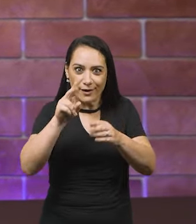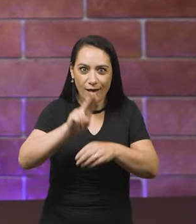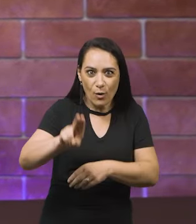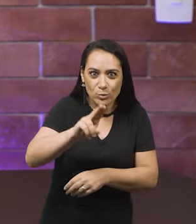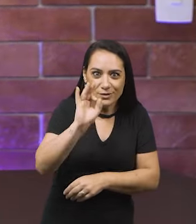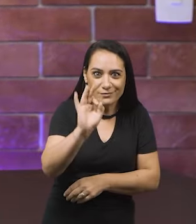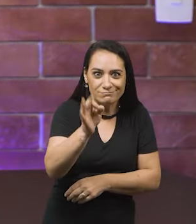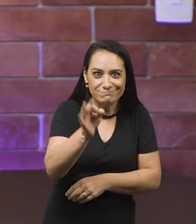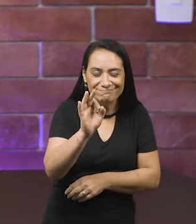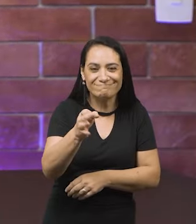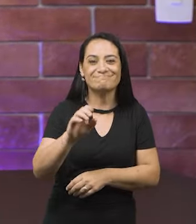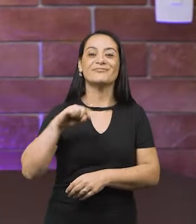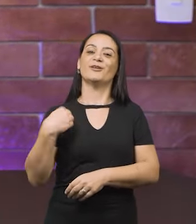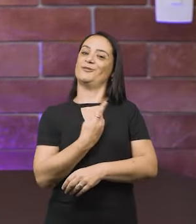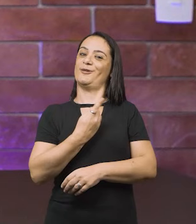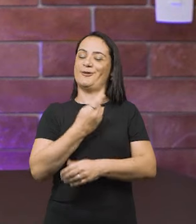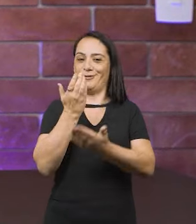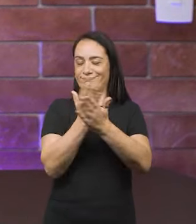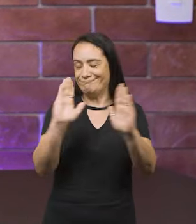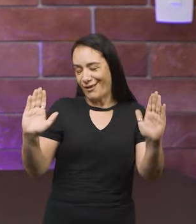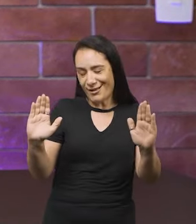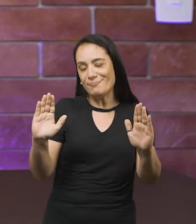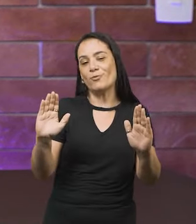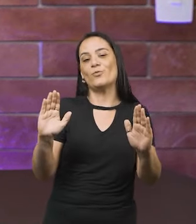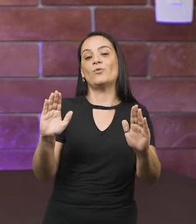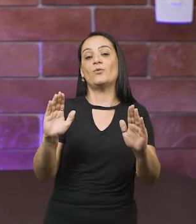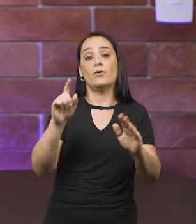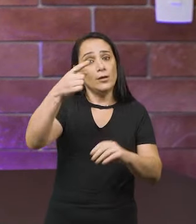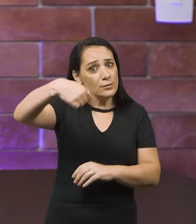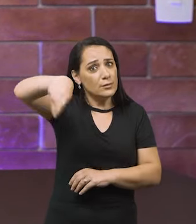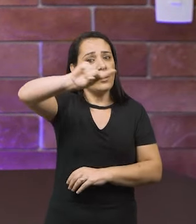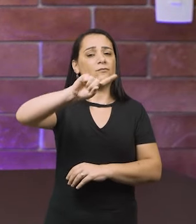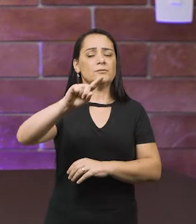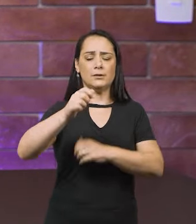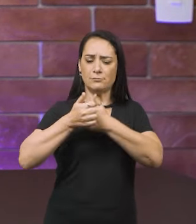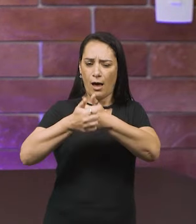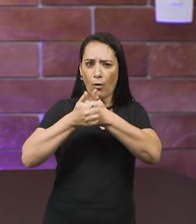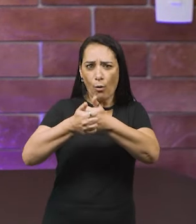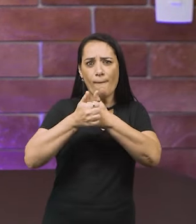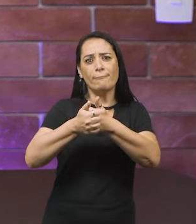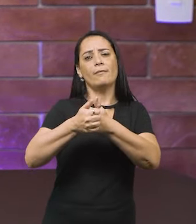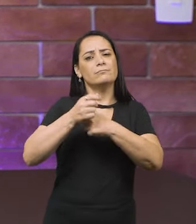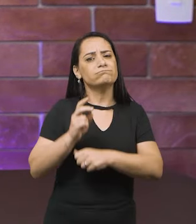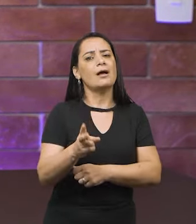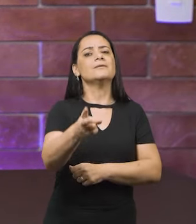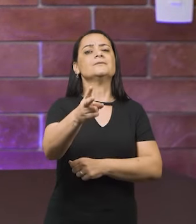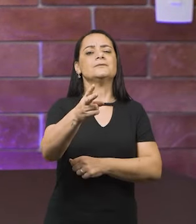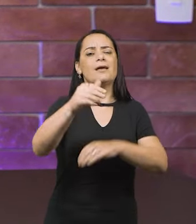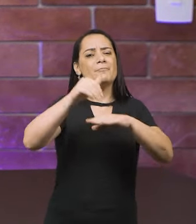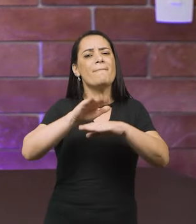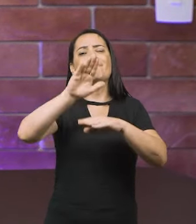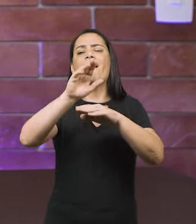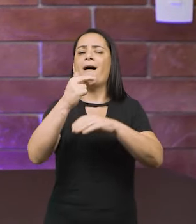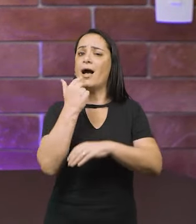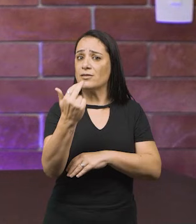filho? Bom, ficamos por aqui então, pessoal, e não deixe de nos acompanhar, pois teremos